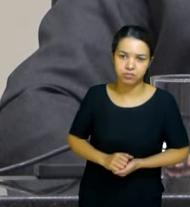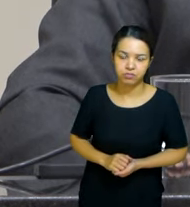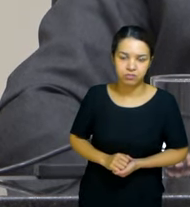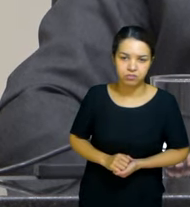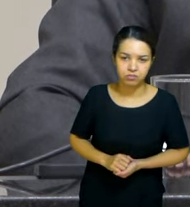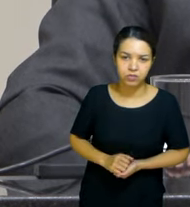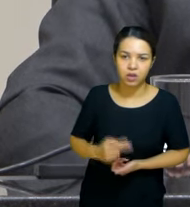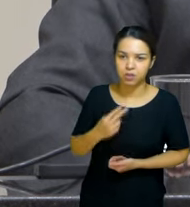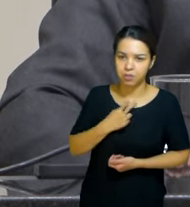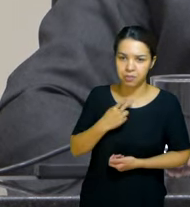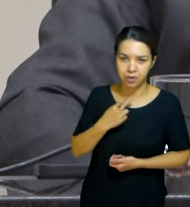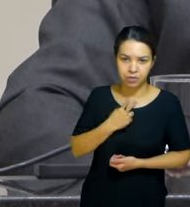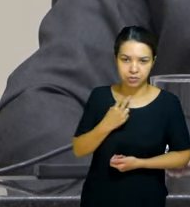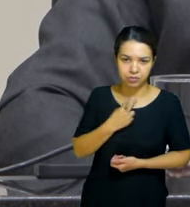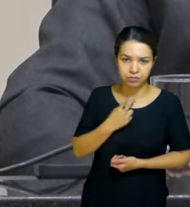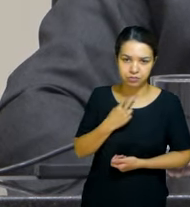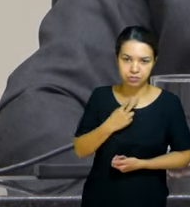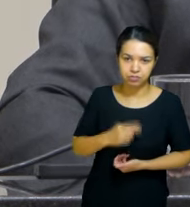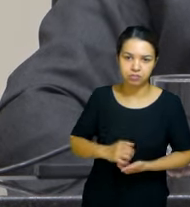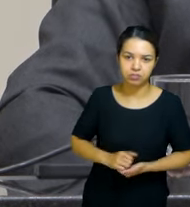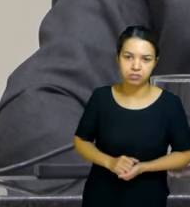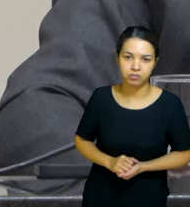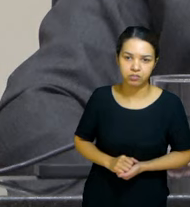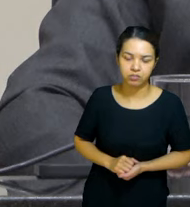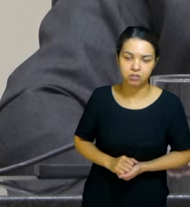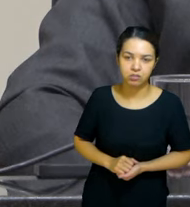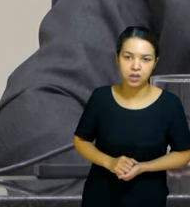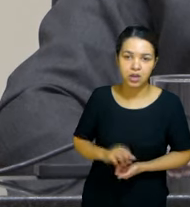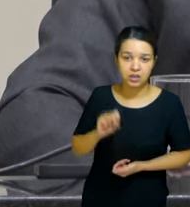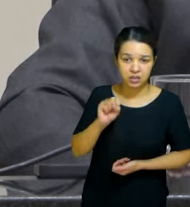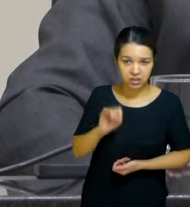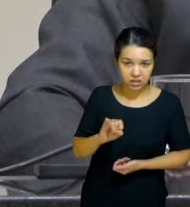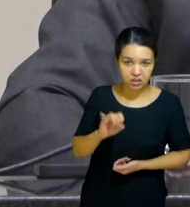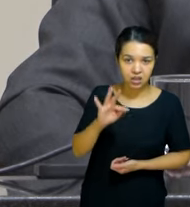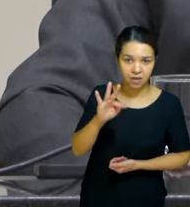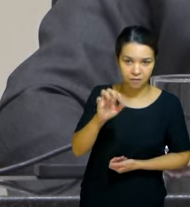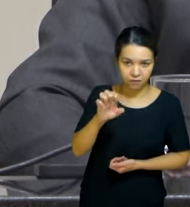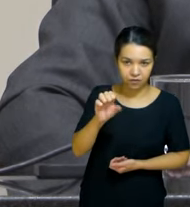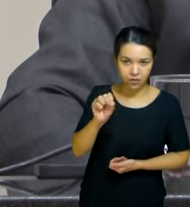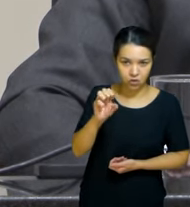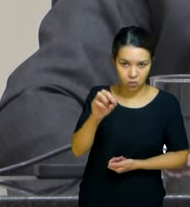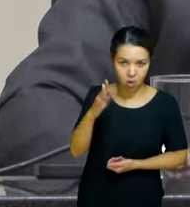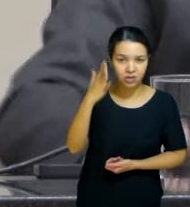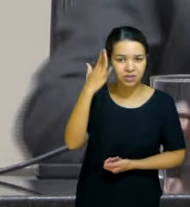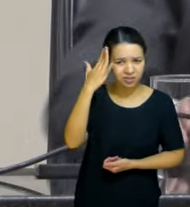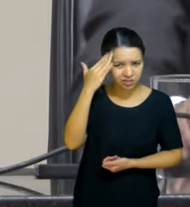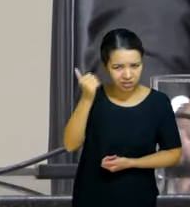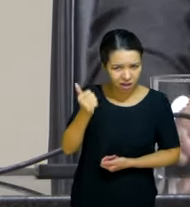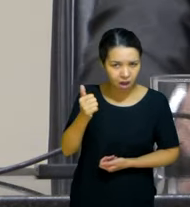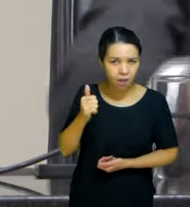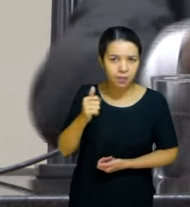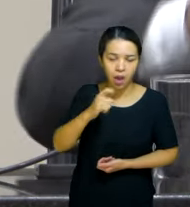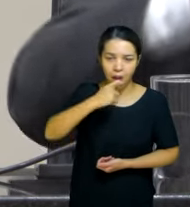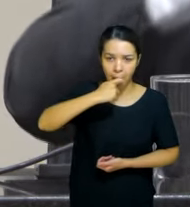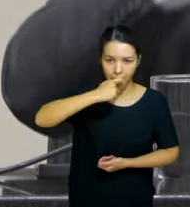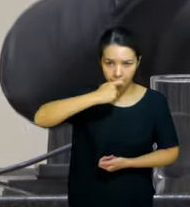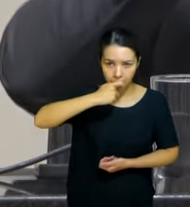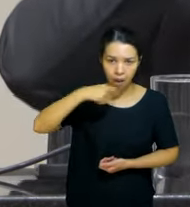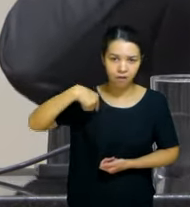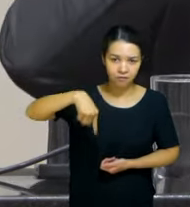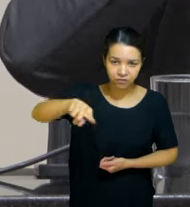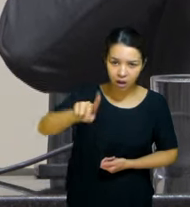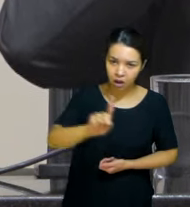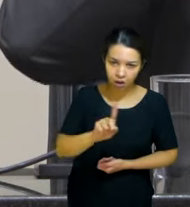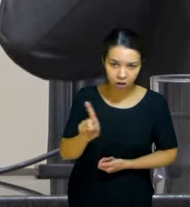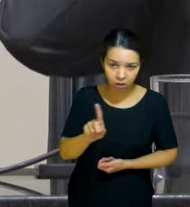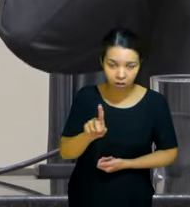Não pode acontecer. Se a FESPORT tinha conhecimento de que os árbitros não iriam, ela teria